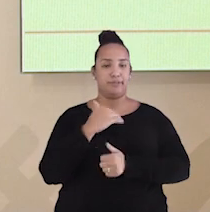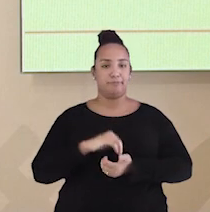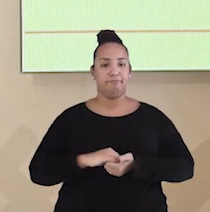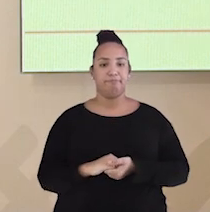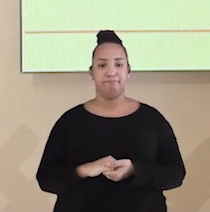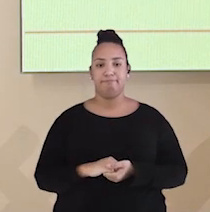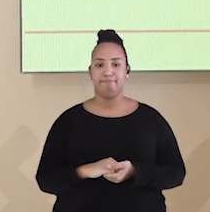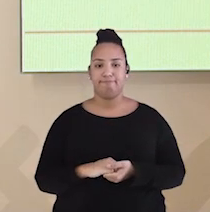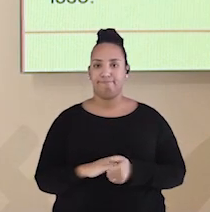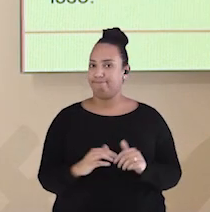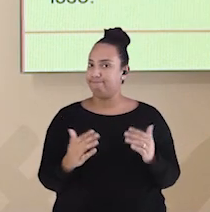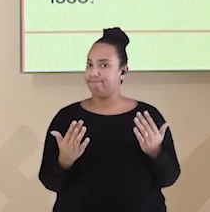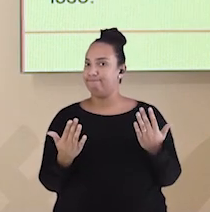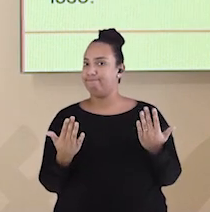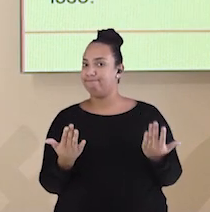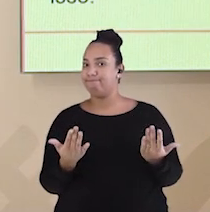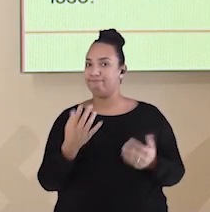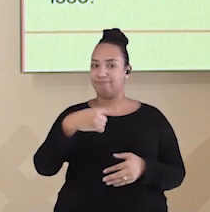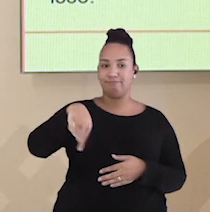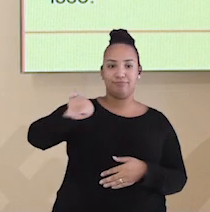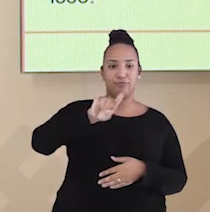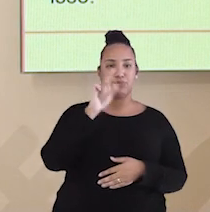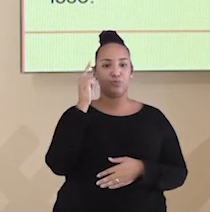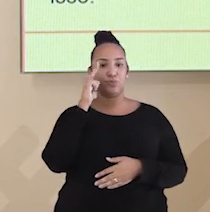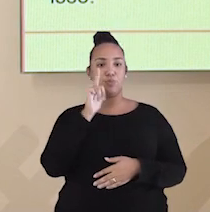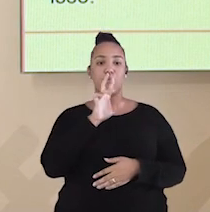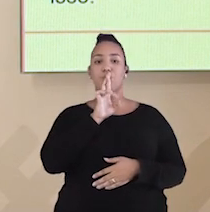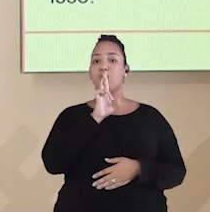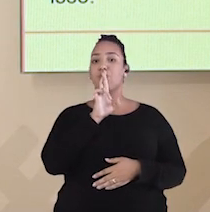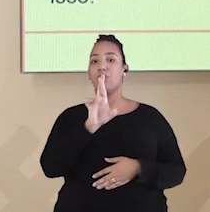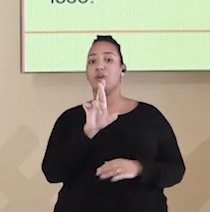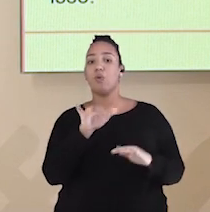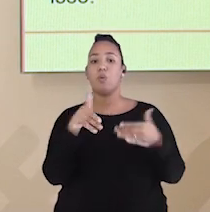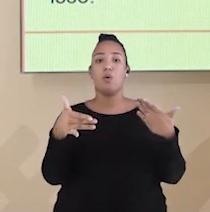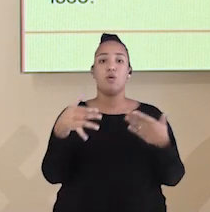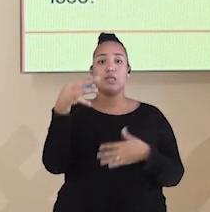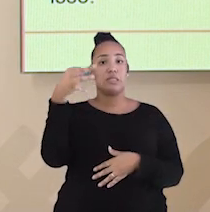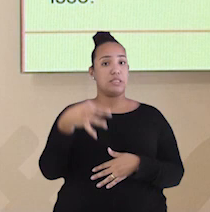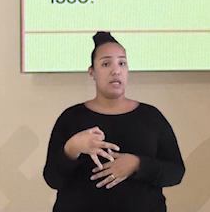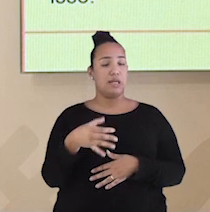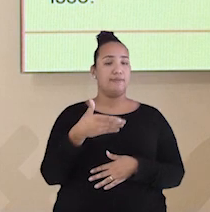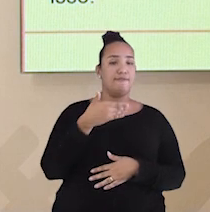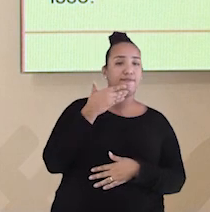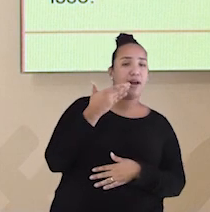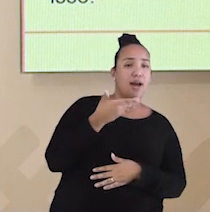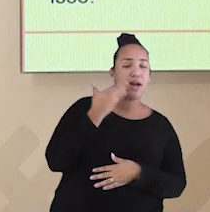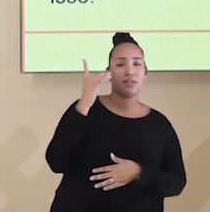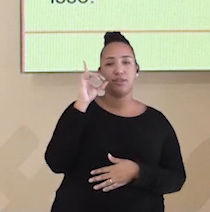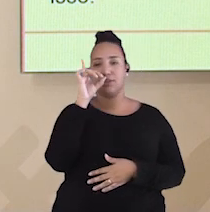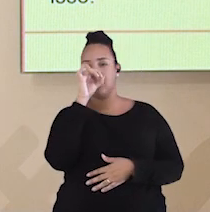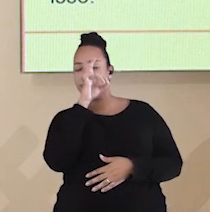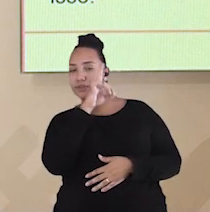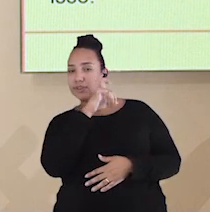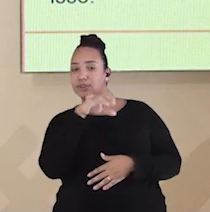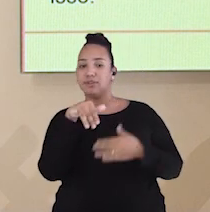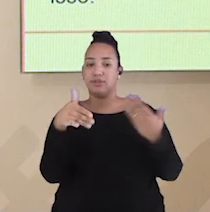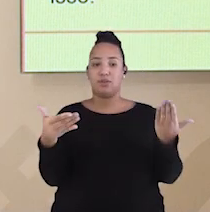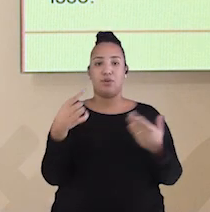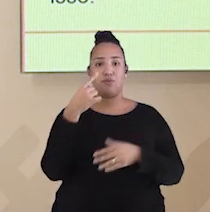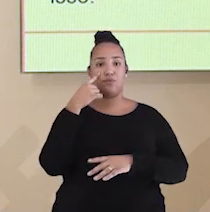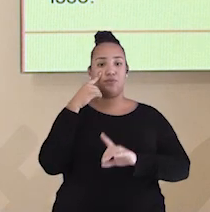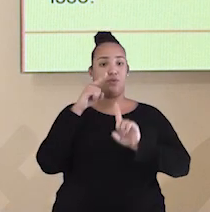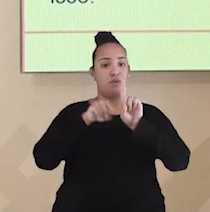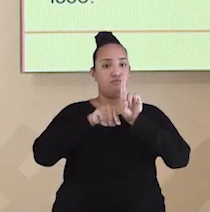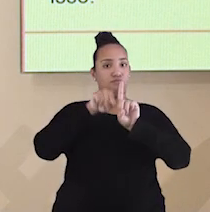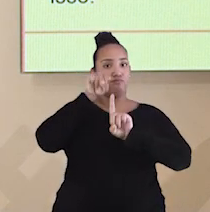fatal. E aí, pessoal? Conseguiram acertar quantas questões? Acharam fácil? Vamos dar uma